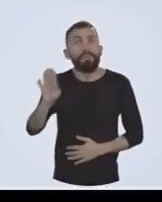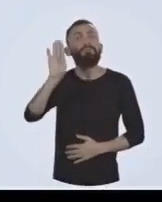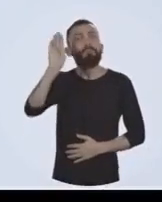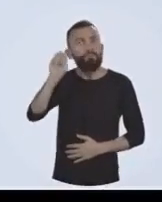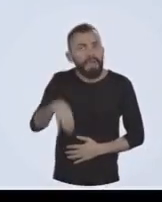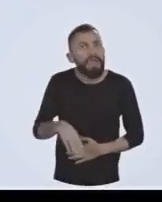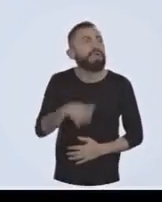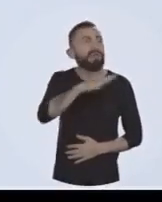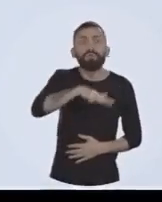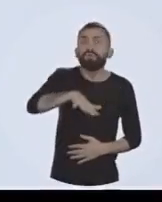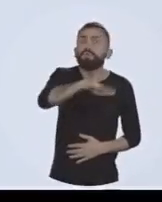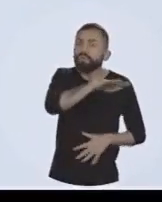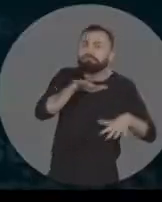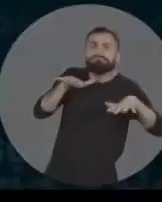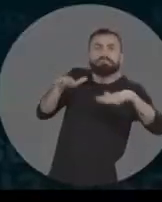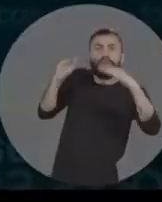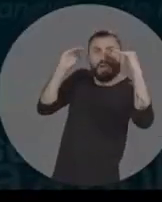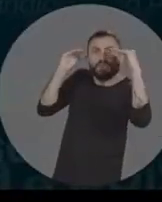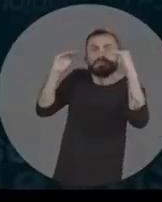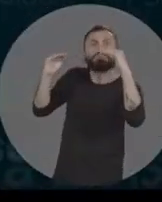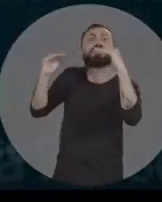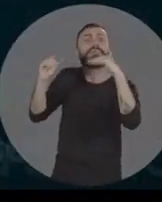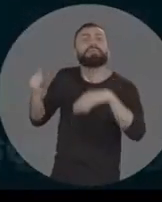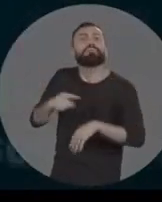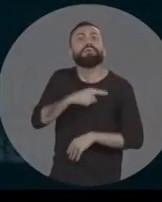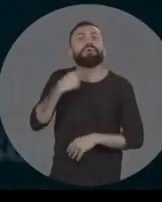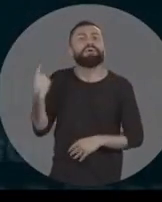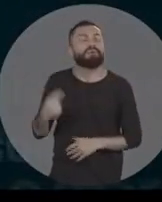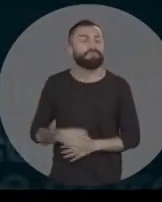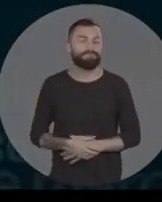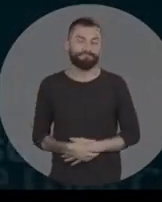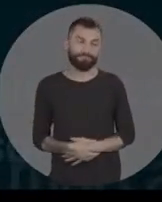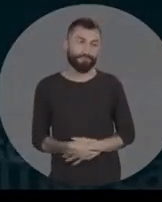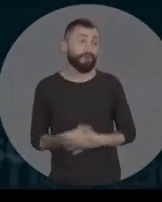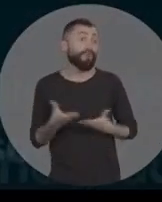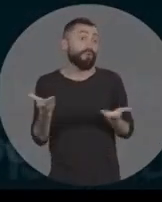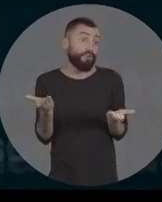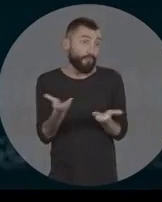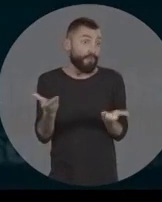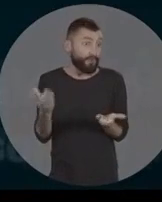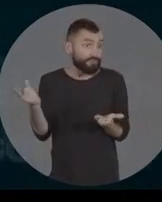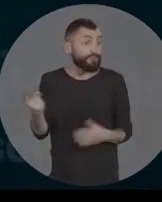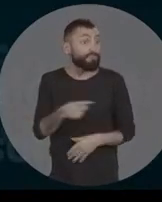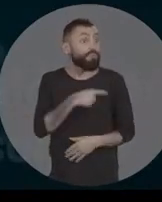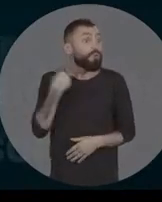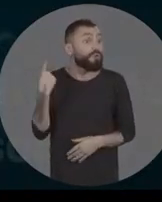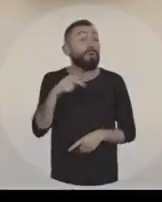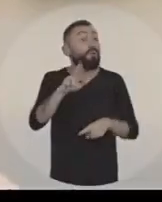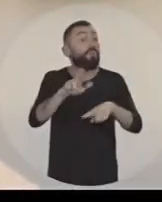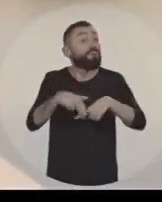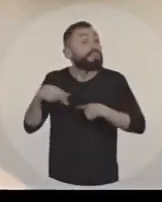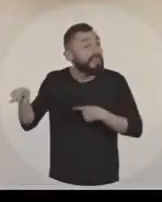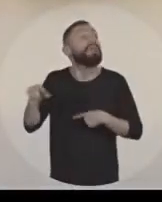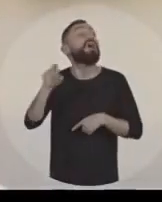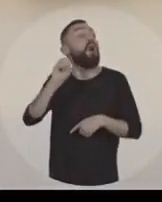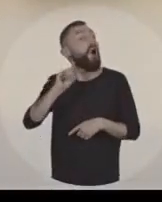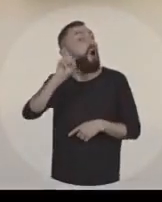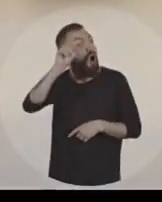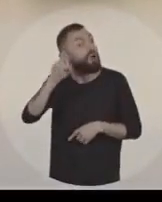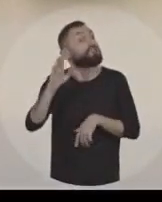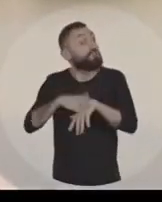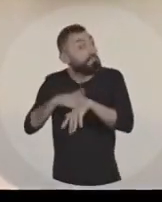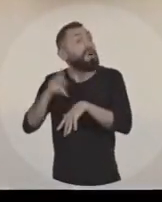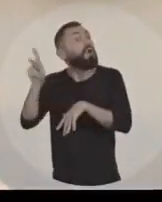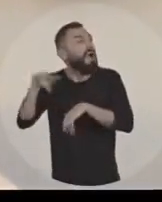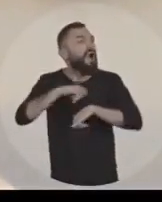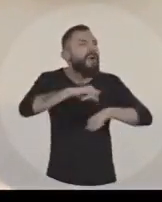Morreu um homem de bem, respeitado por todos em sua comunidade. Hoje, uma vida foi ceifada por conta da intolerância, do